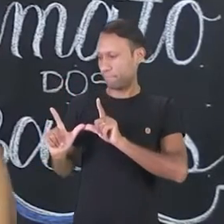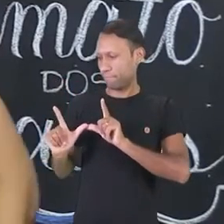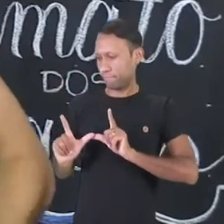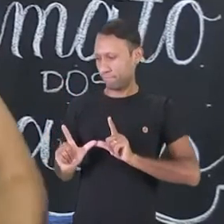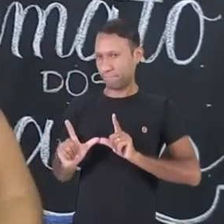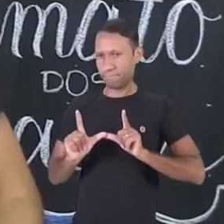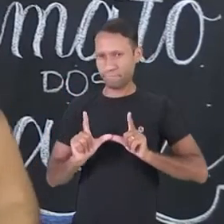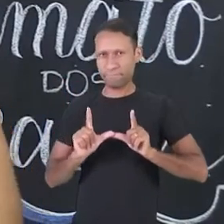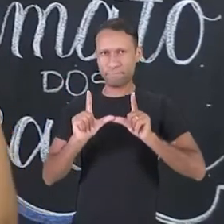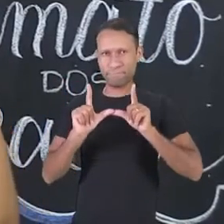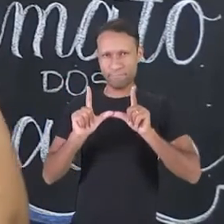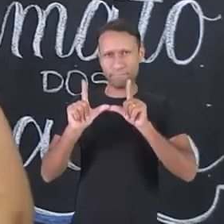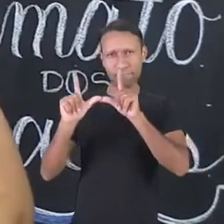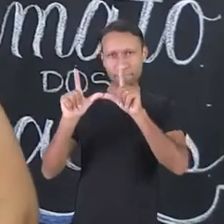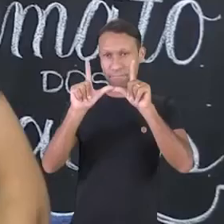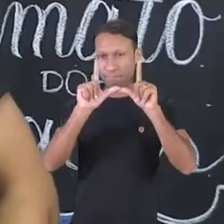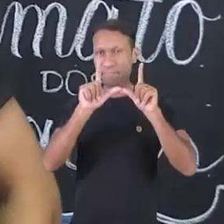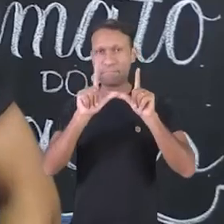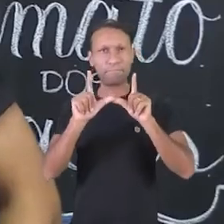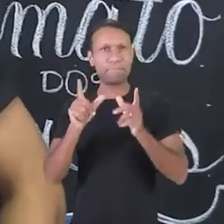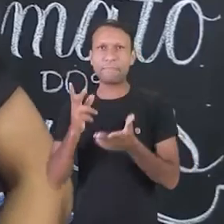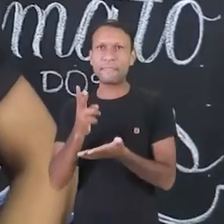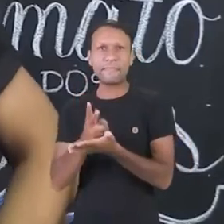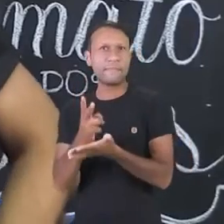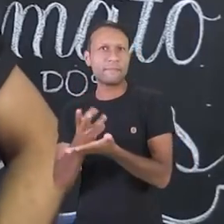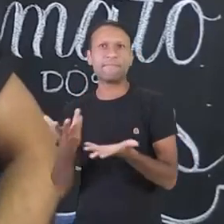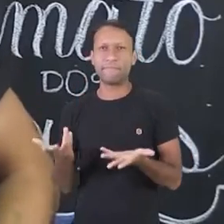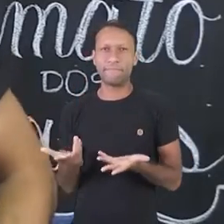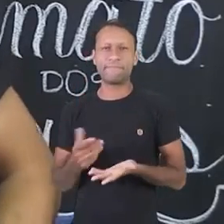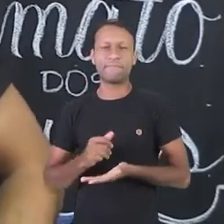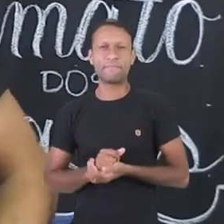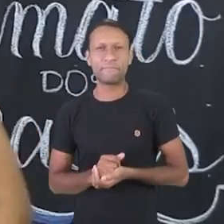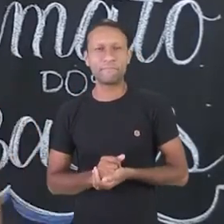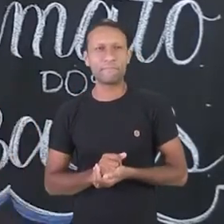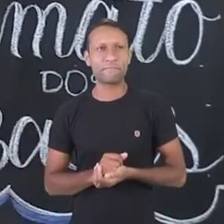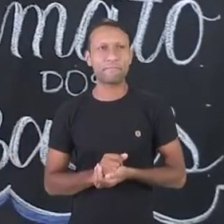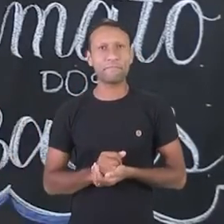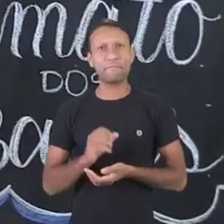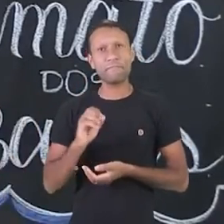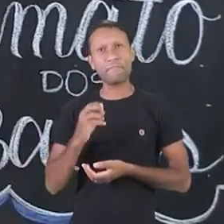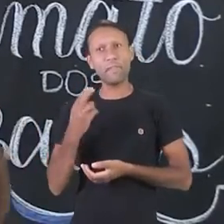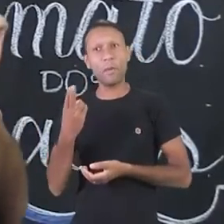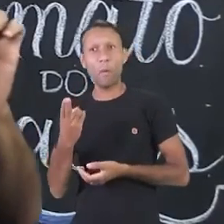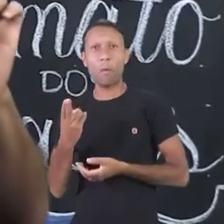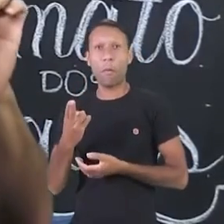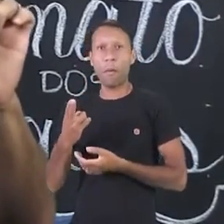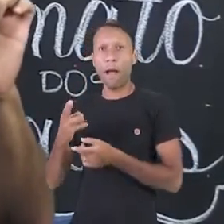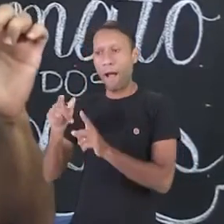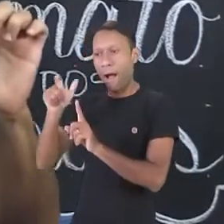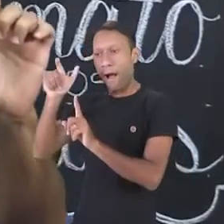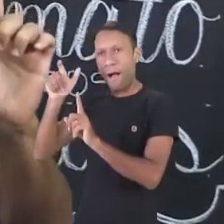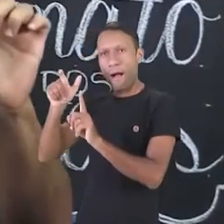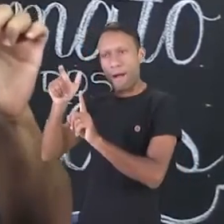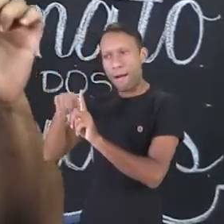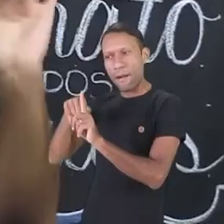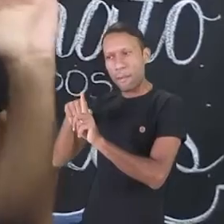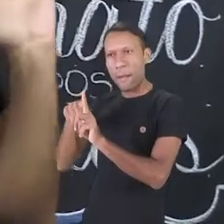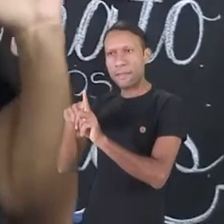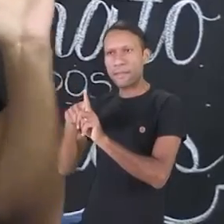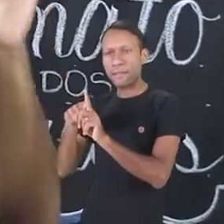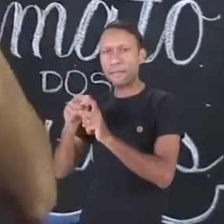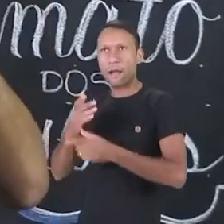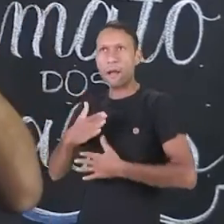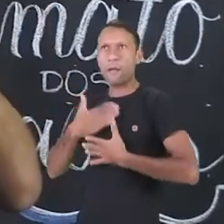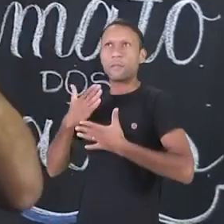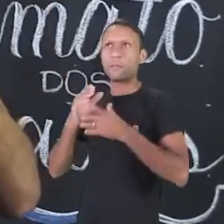do meio da perna para cima, um plano médio, que é um plano que aparece da cintura para cima, ou um plano mais fechado, a depender